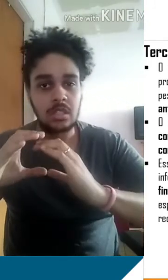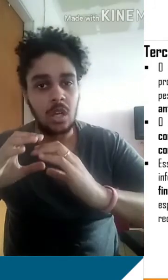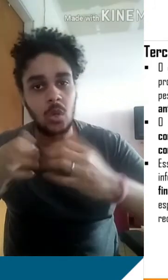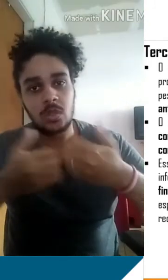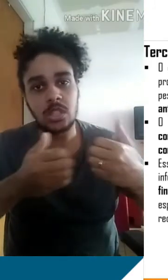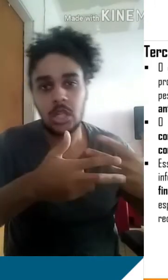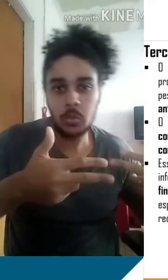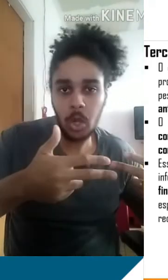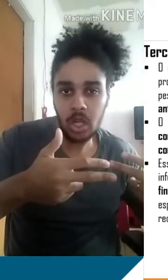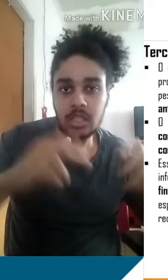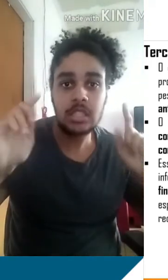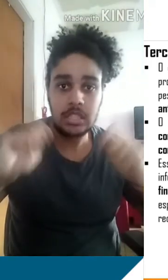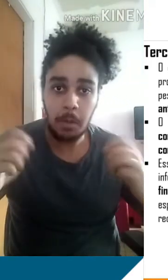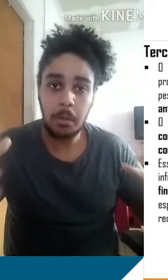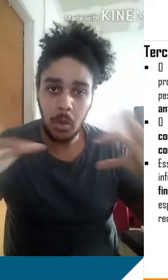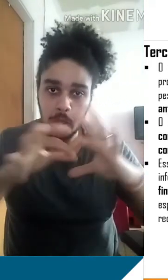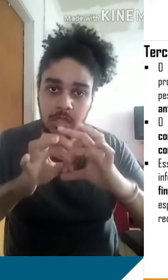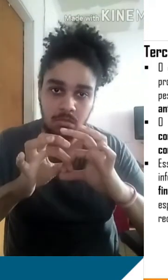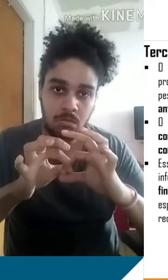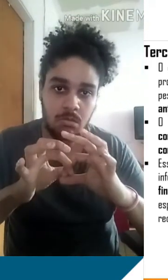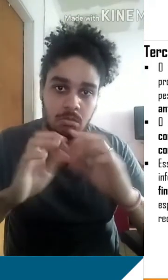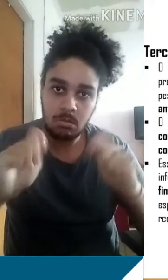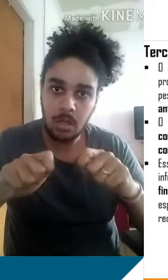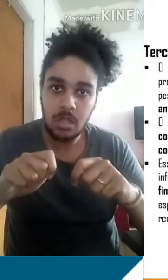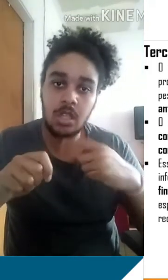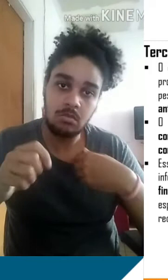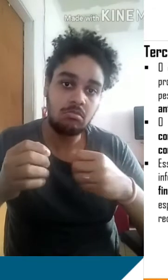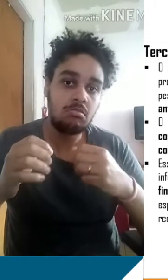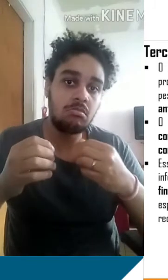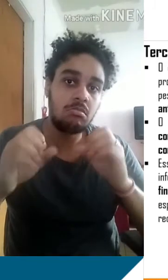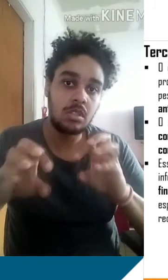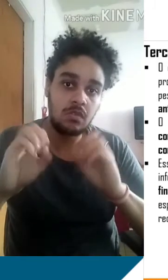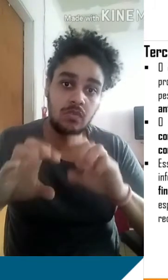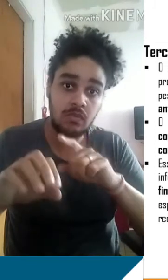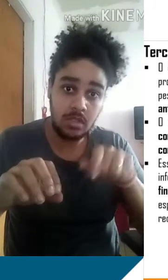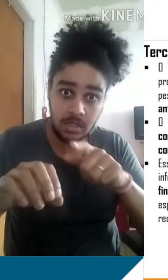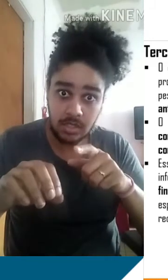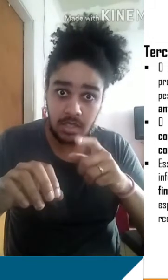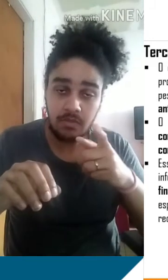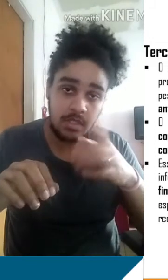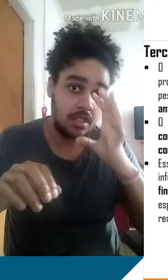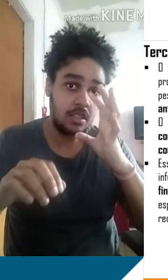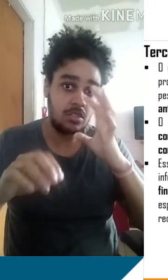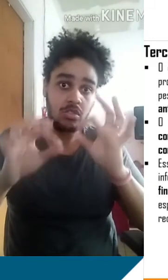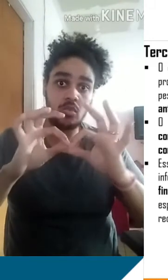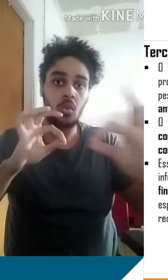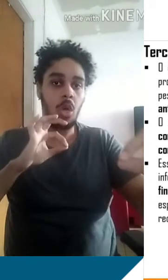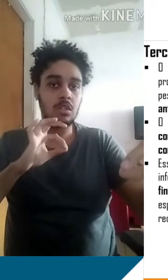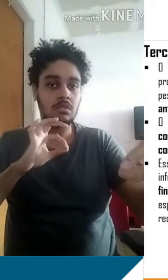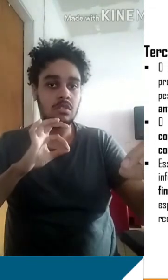em um determinado lugar, você está assistindo totalmente distante de mim e você vai ver no YouTube. Isso só é possível por conta de